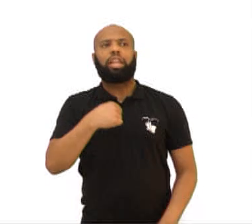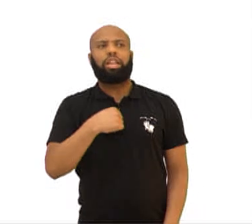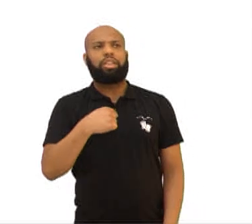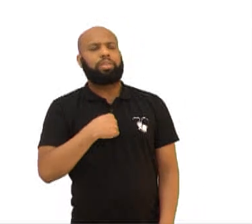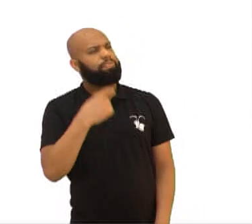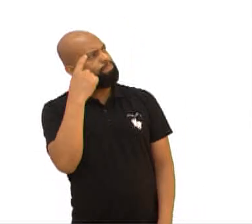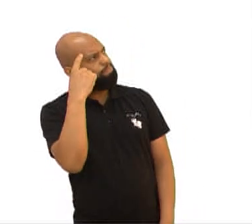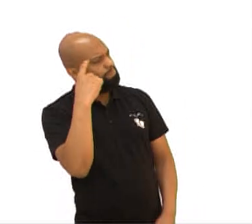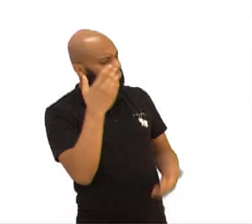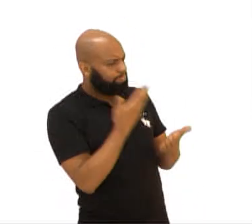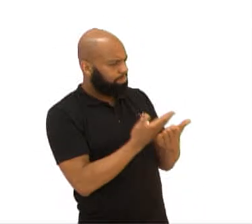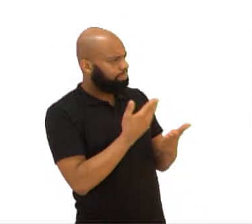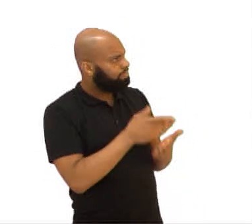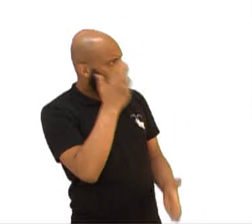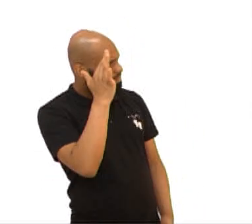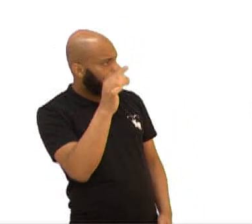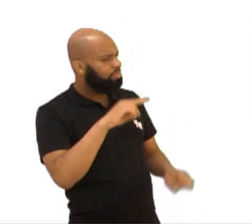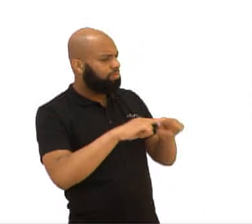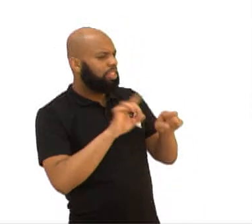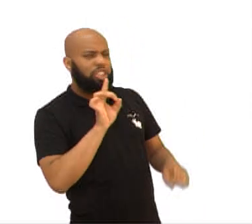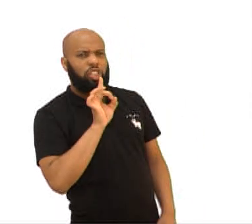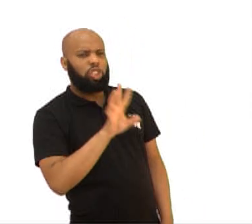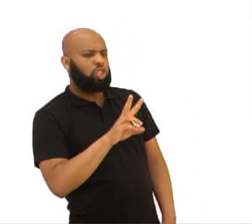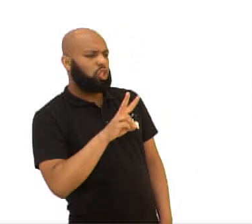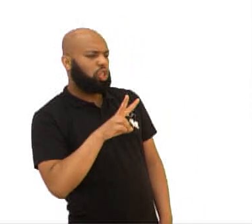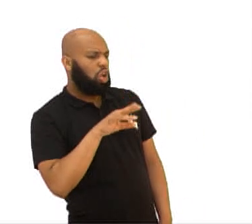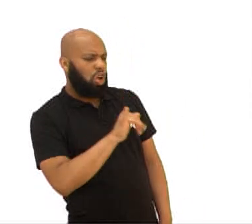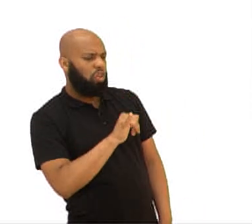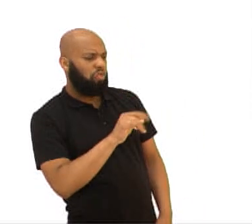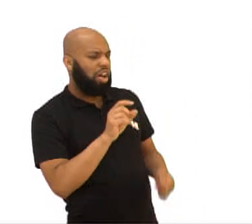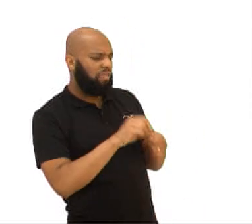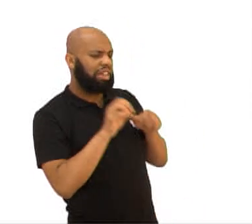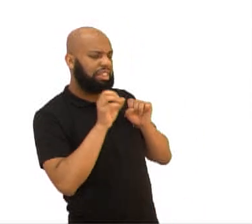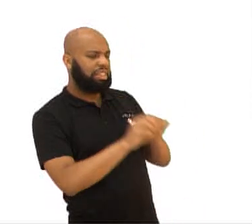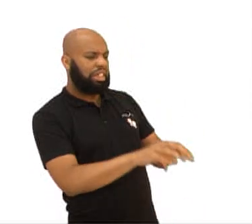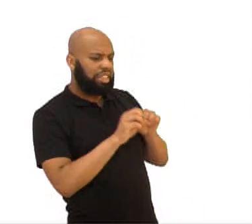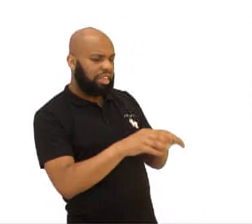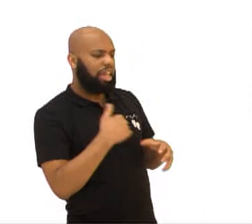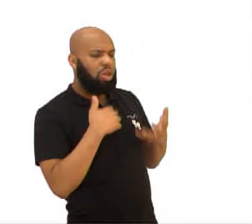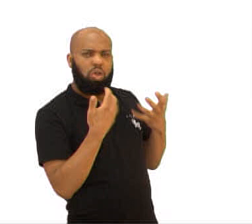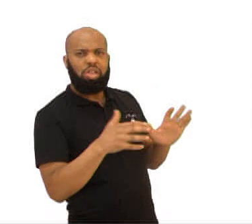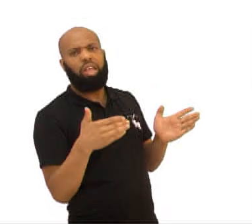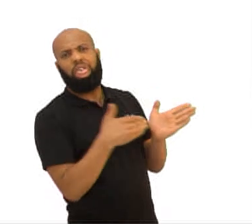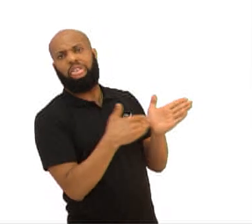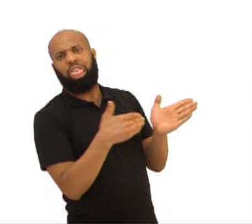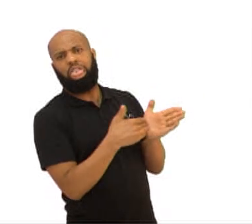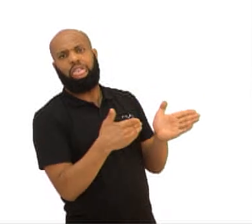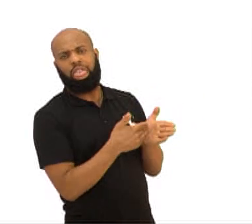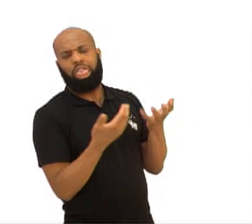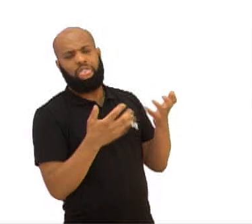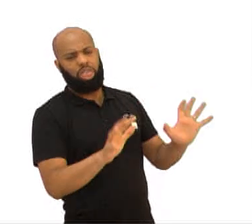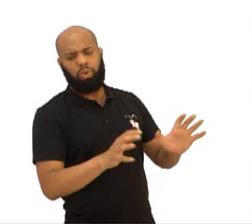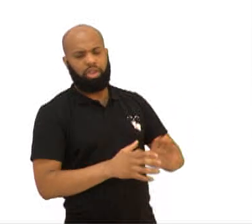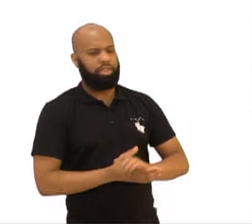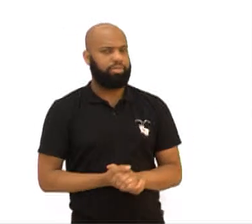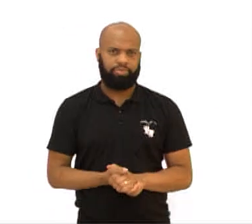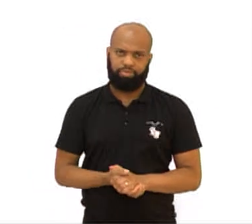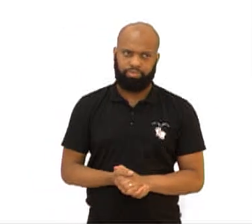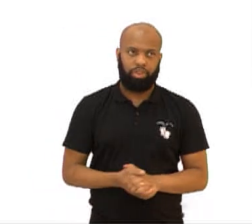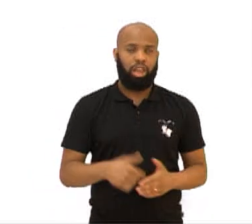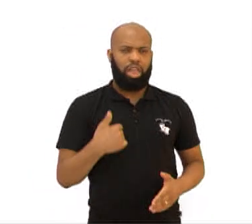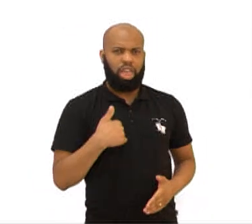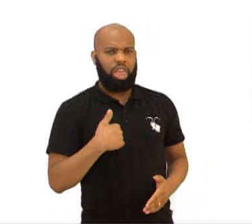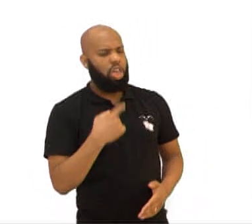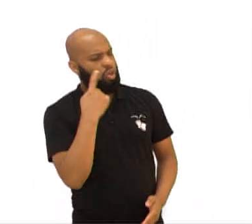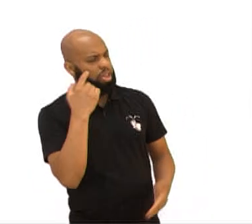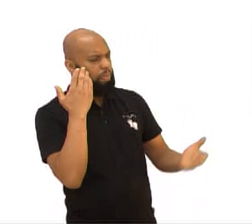cursar filosofia, mas a única opção que via nessa área era dar aula e eu não queria ficar limitado apenas a isso. Eu